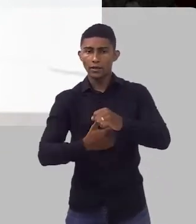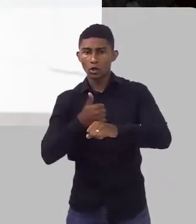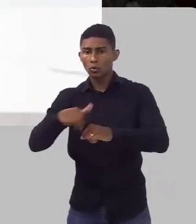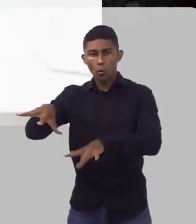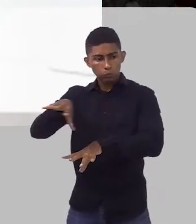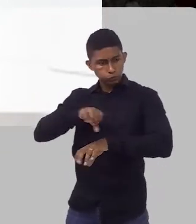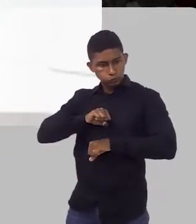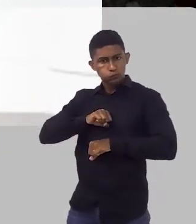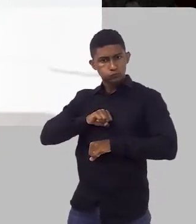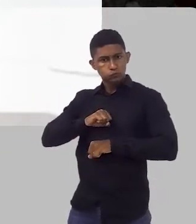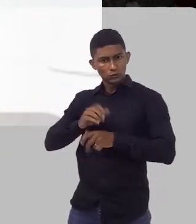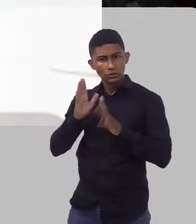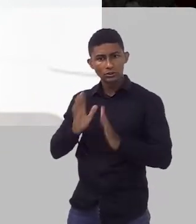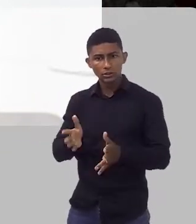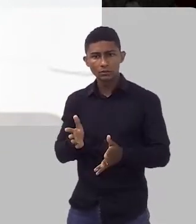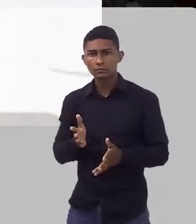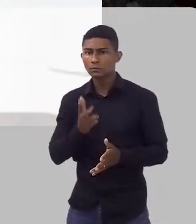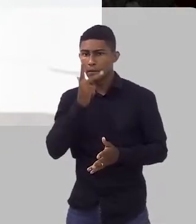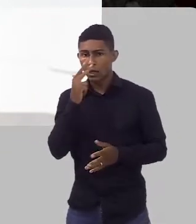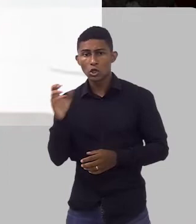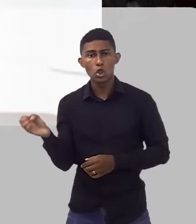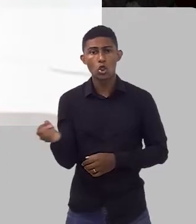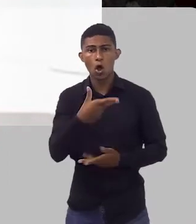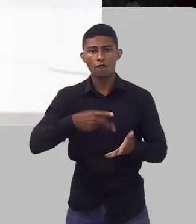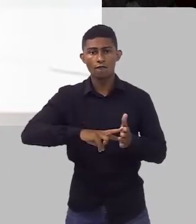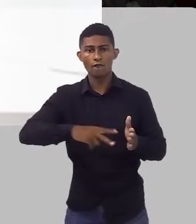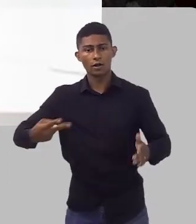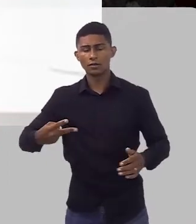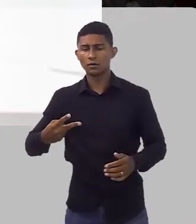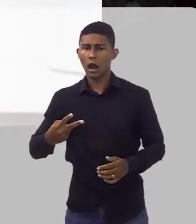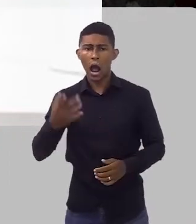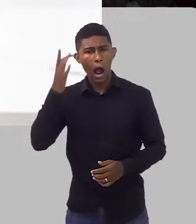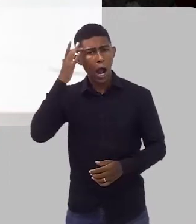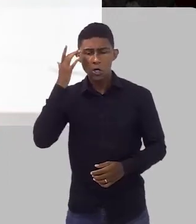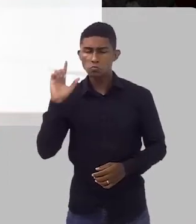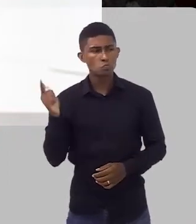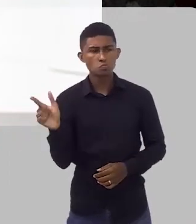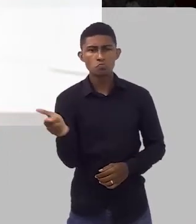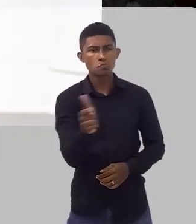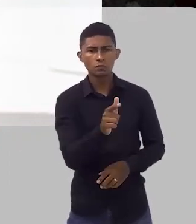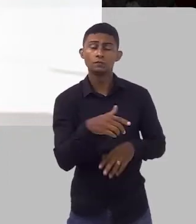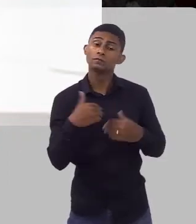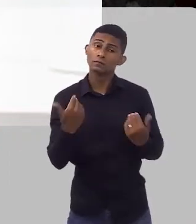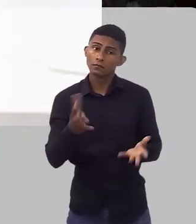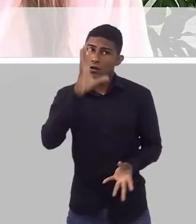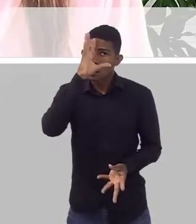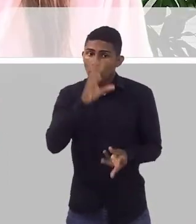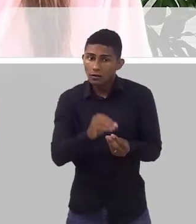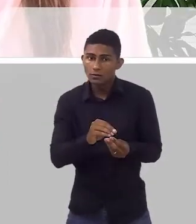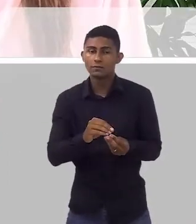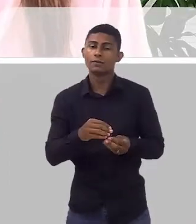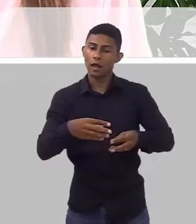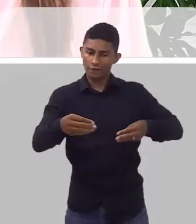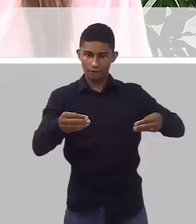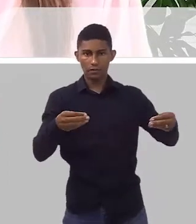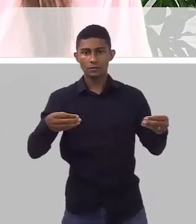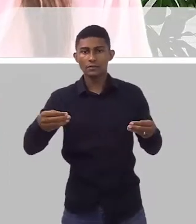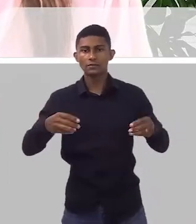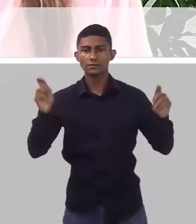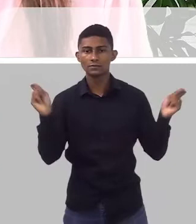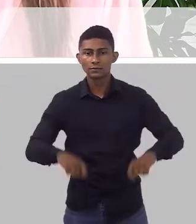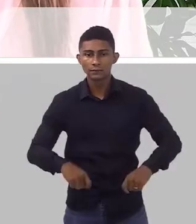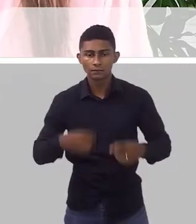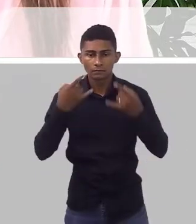provável que nós tenhamos uma nova circulação, o que tem permitido esses avanços na flexibilização, no relaxamento do uso